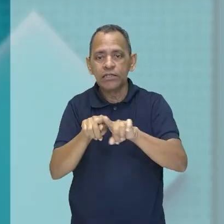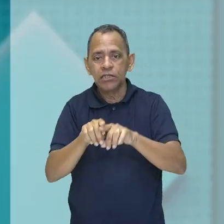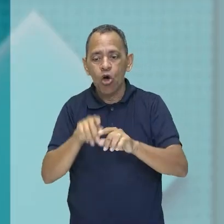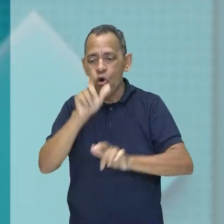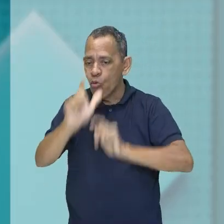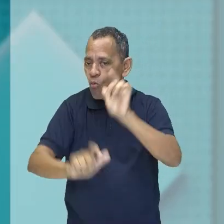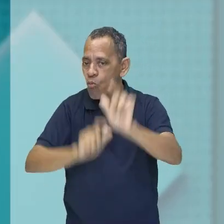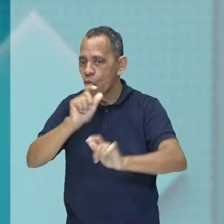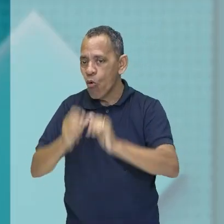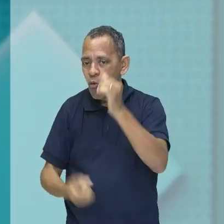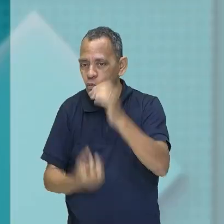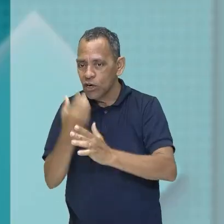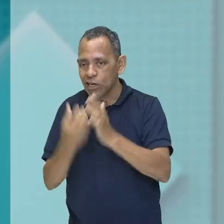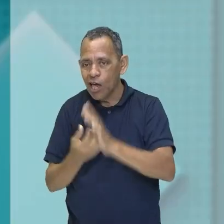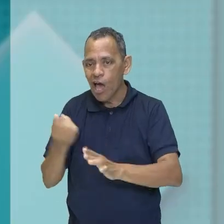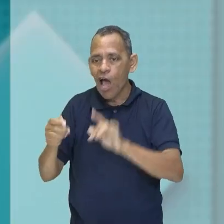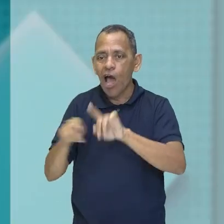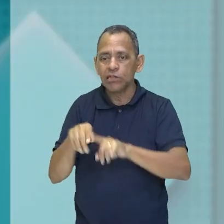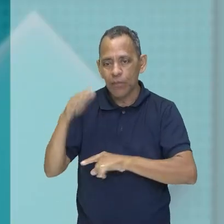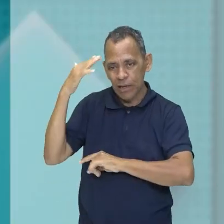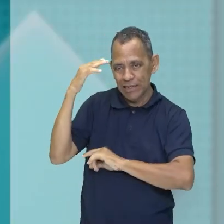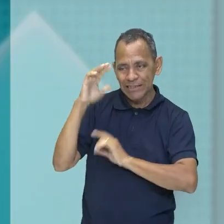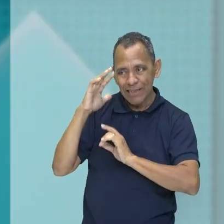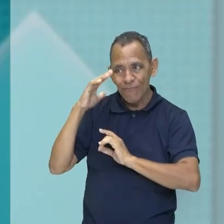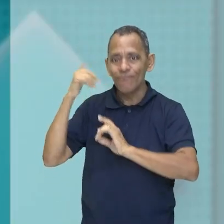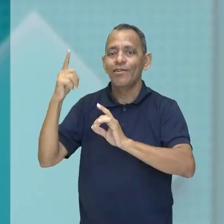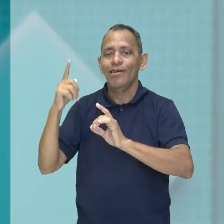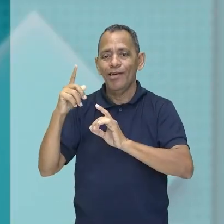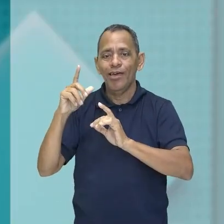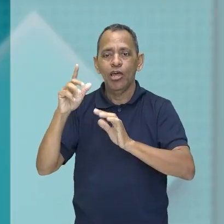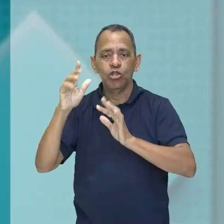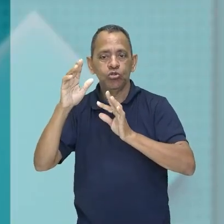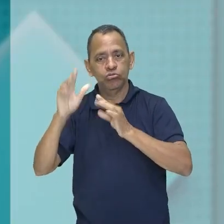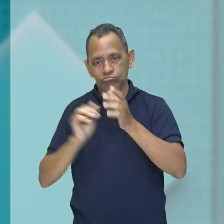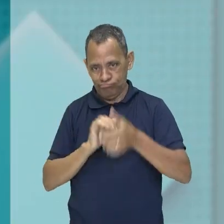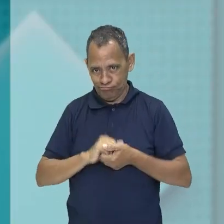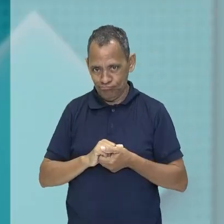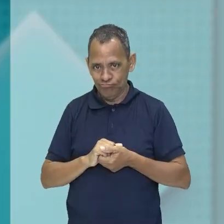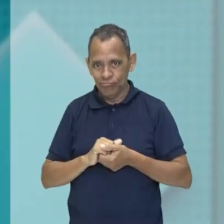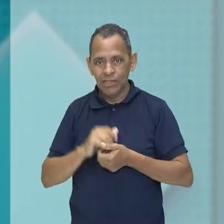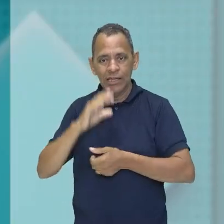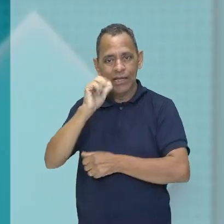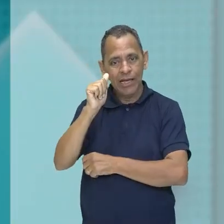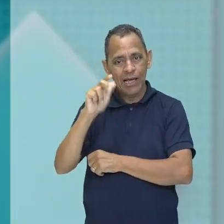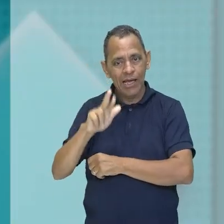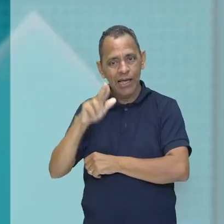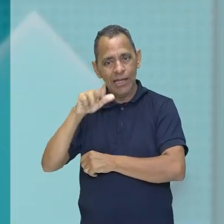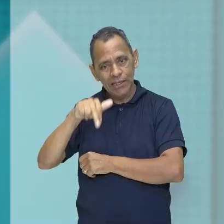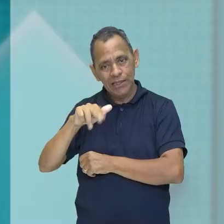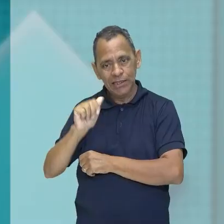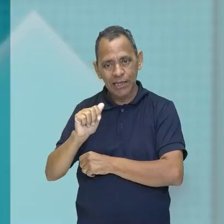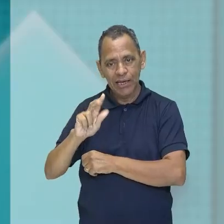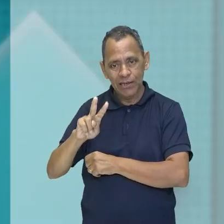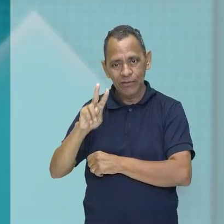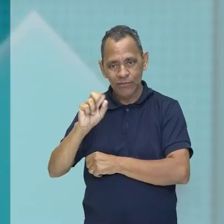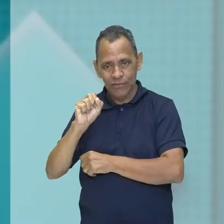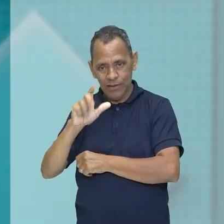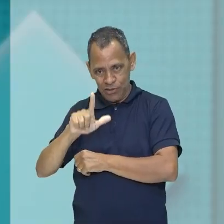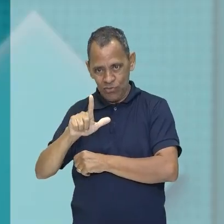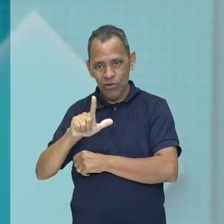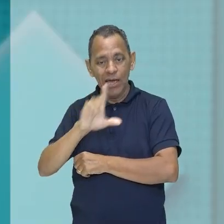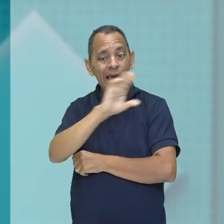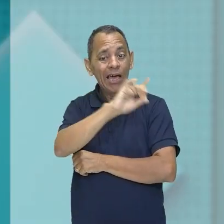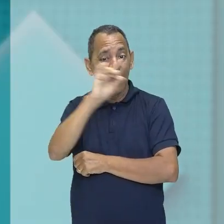eventos grandiosos dos carnavais, que acontecem em todo o estado. Então, cada estado tem sua